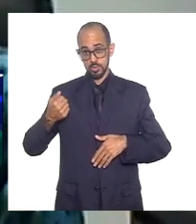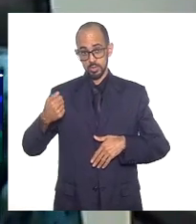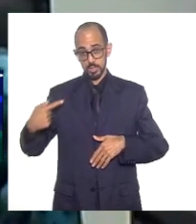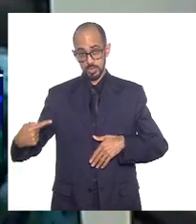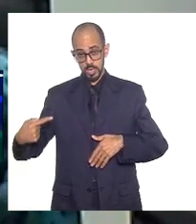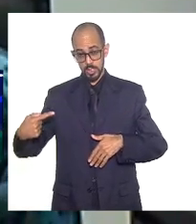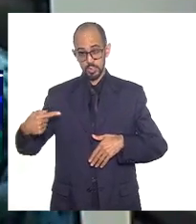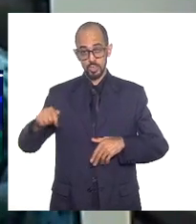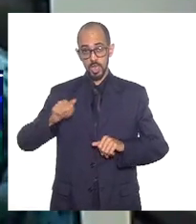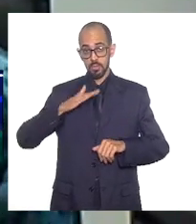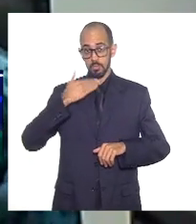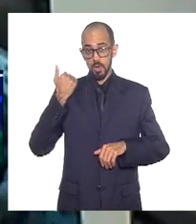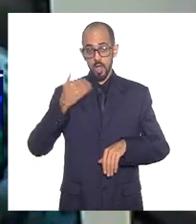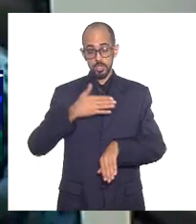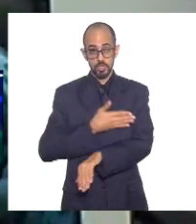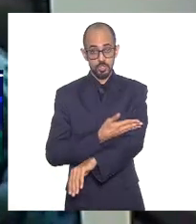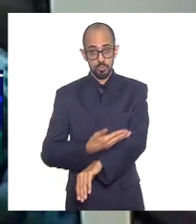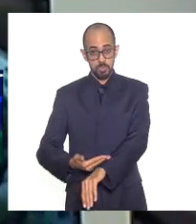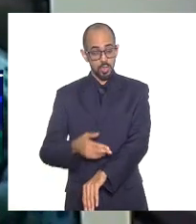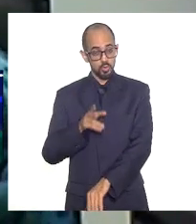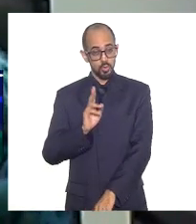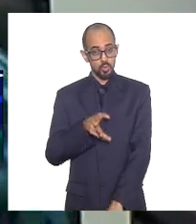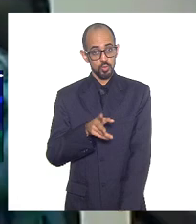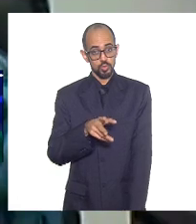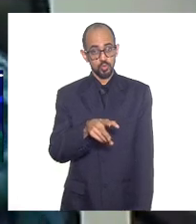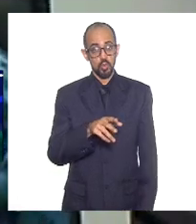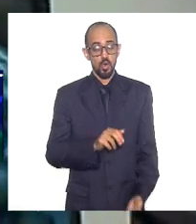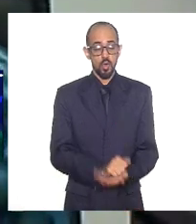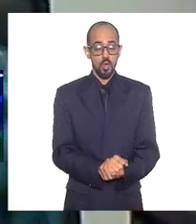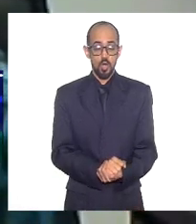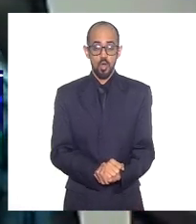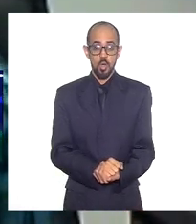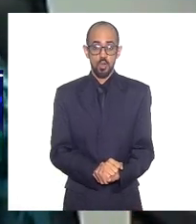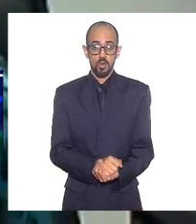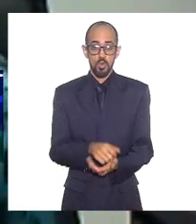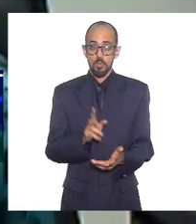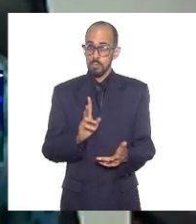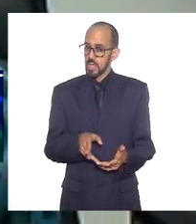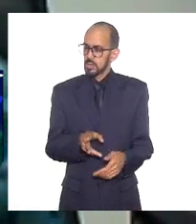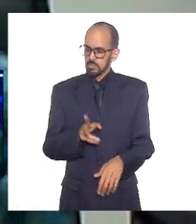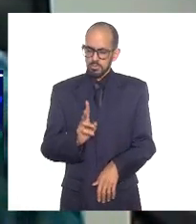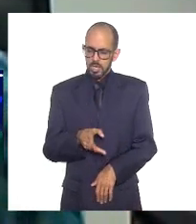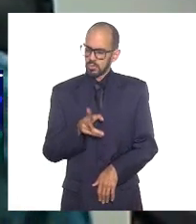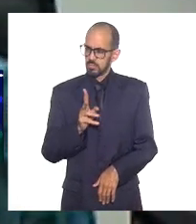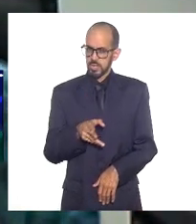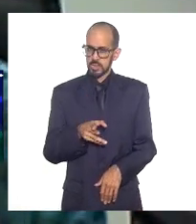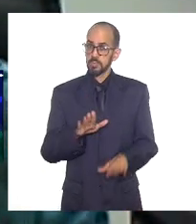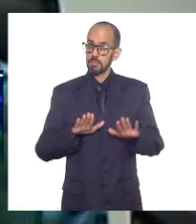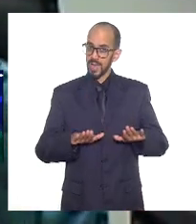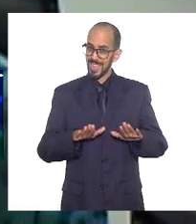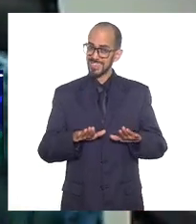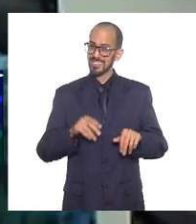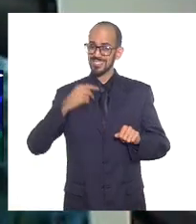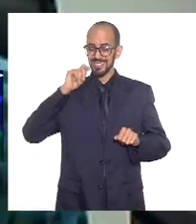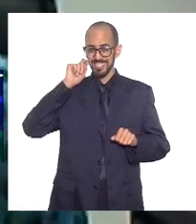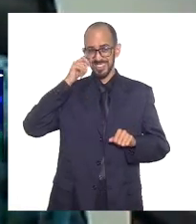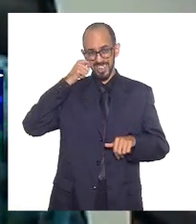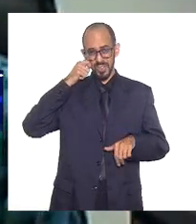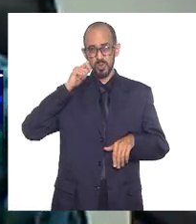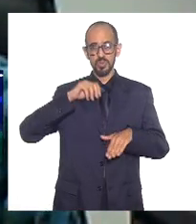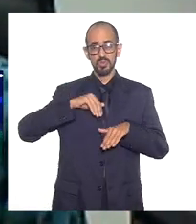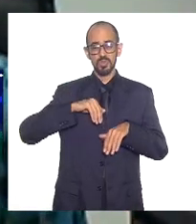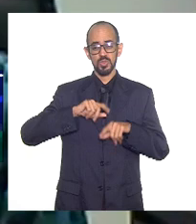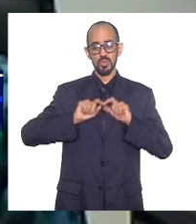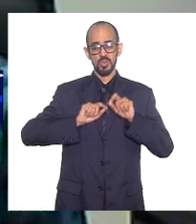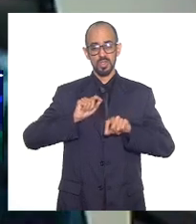de pessoas brancas se manteve no mesmo patamar, em compensação de pessoas